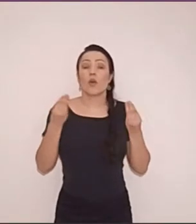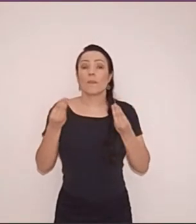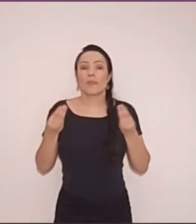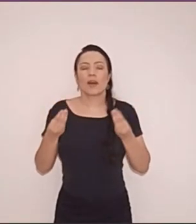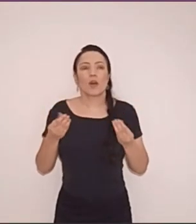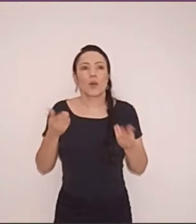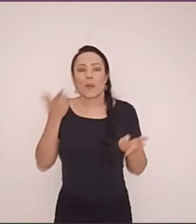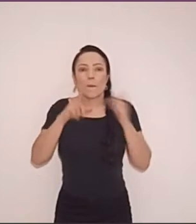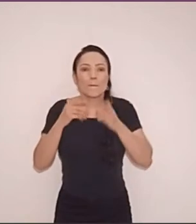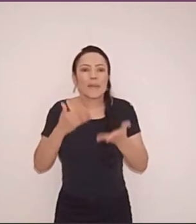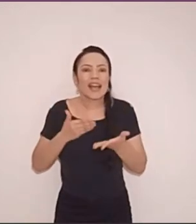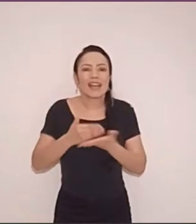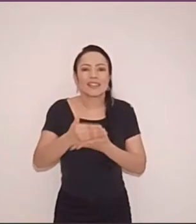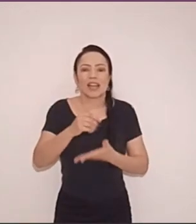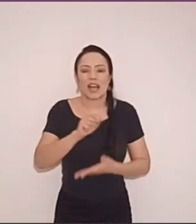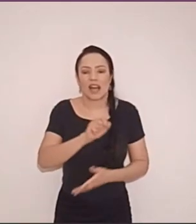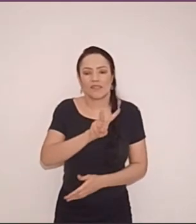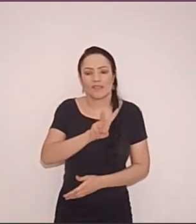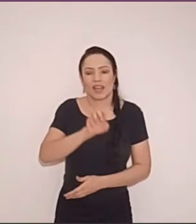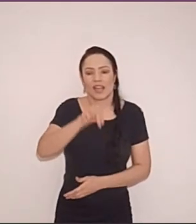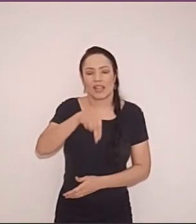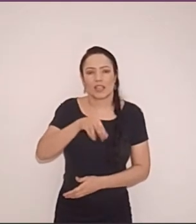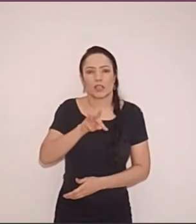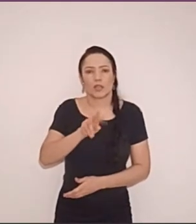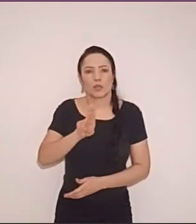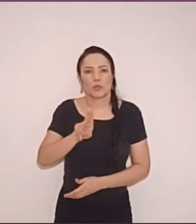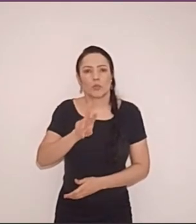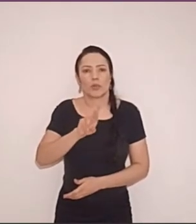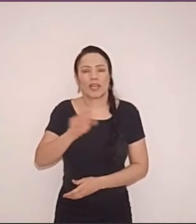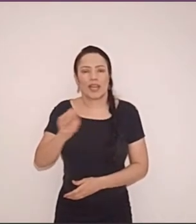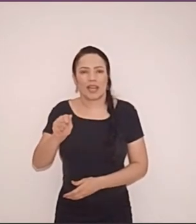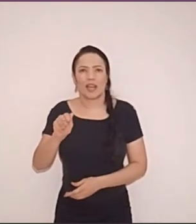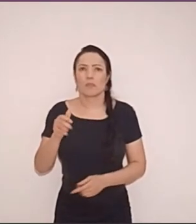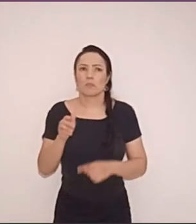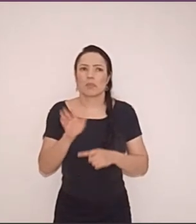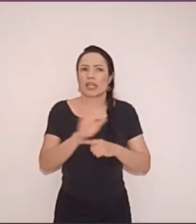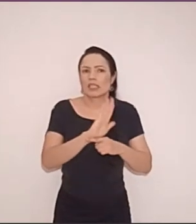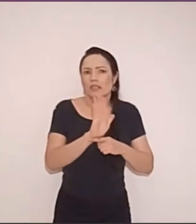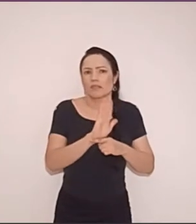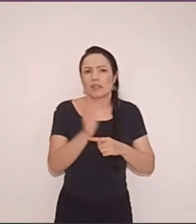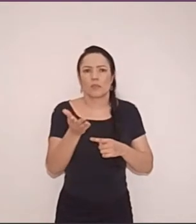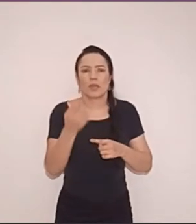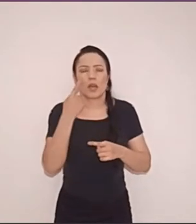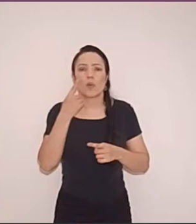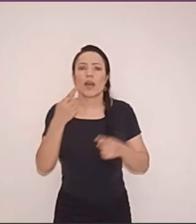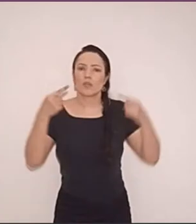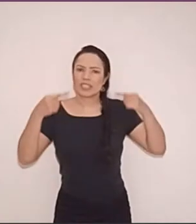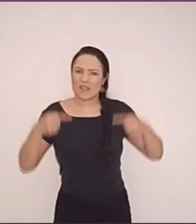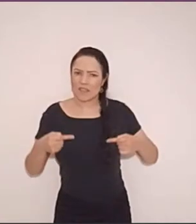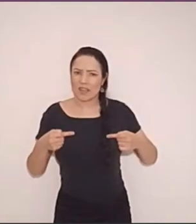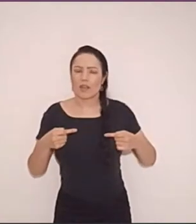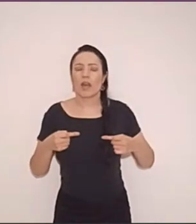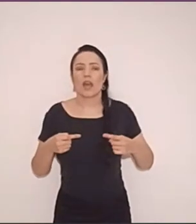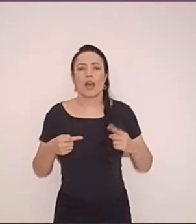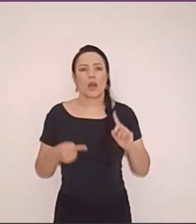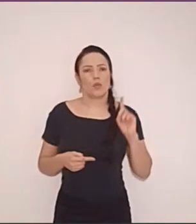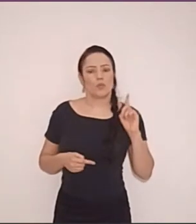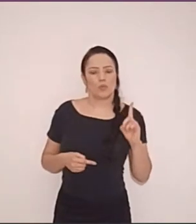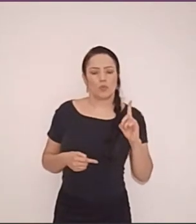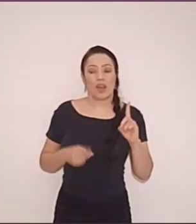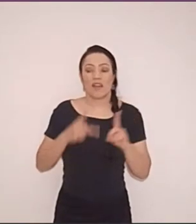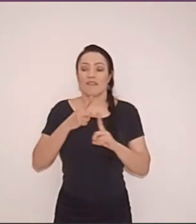aventura e os desanimar não der Grande Desafio não é quando um